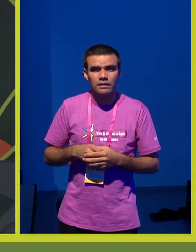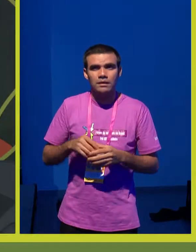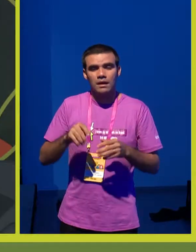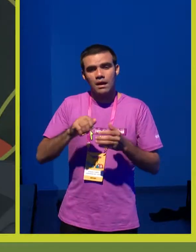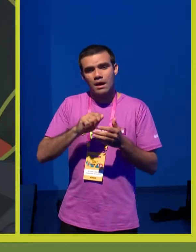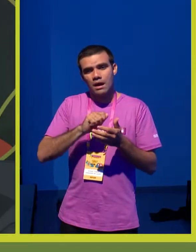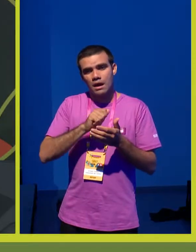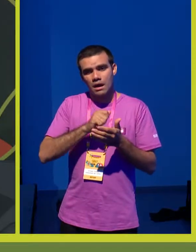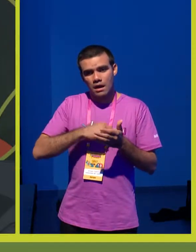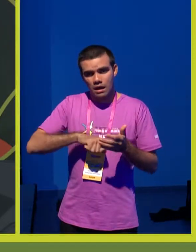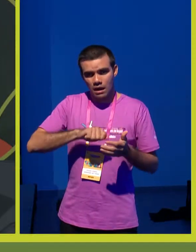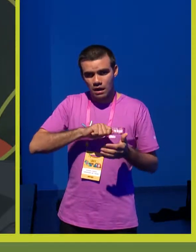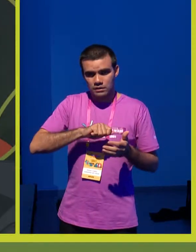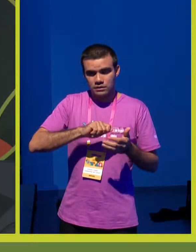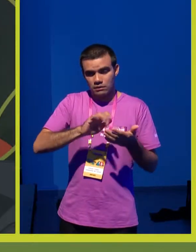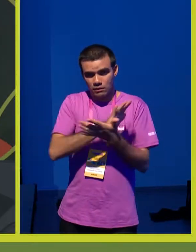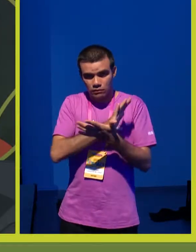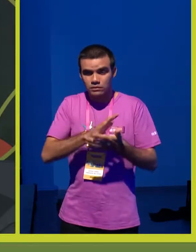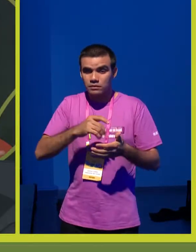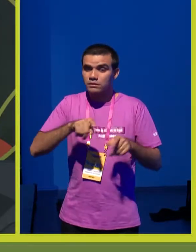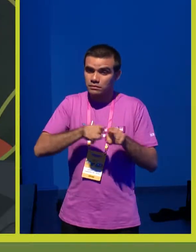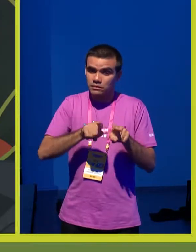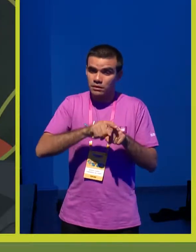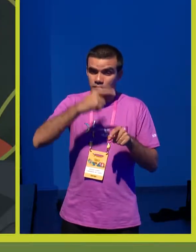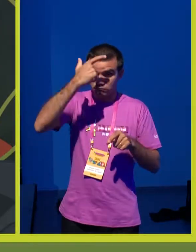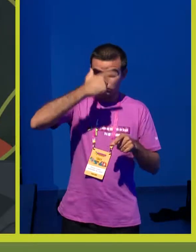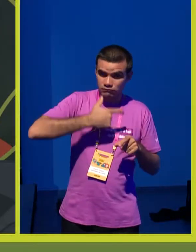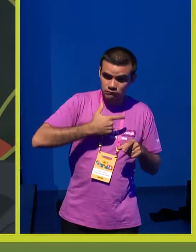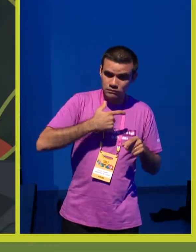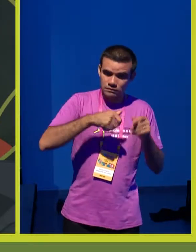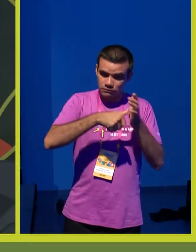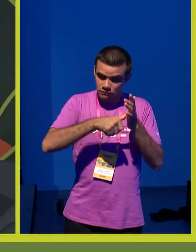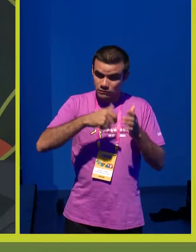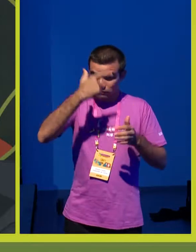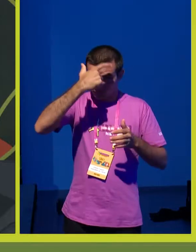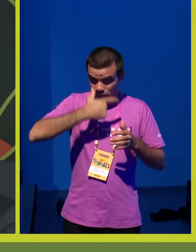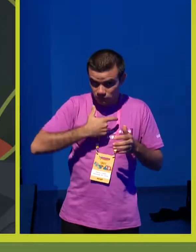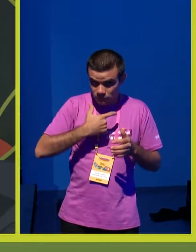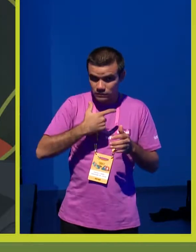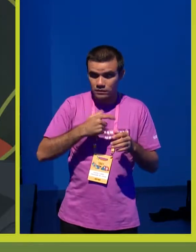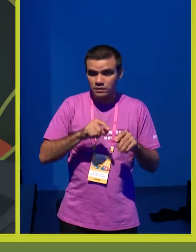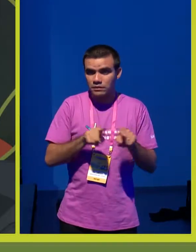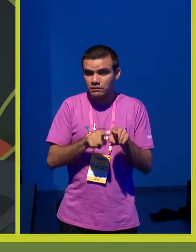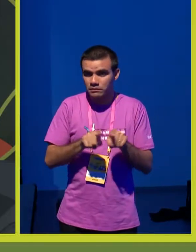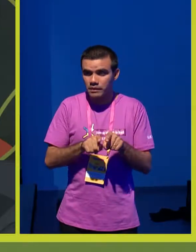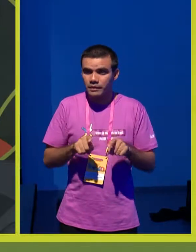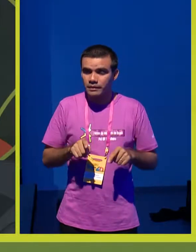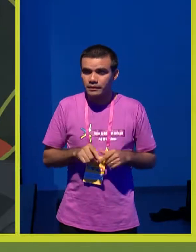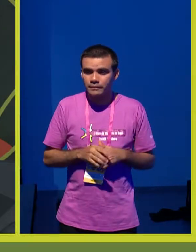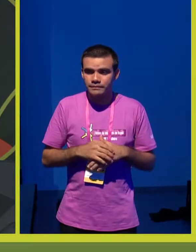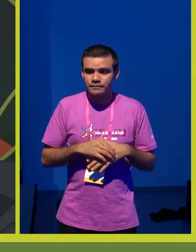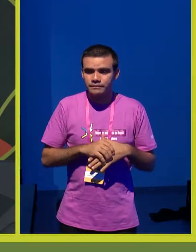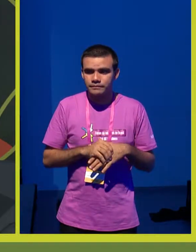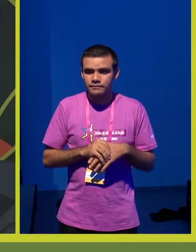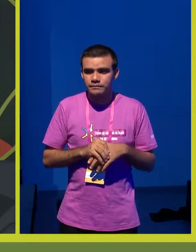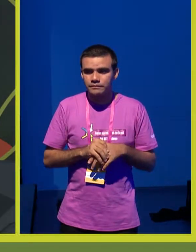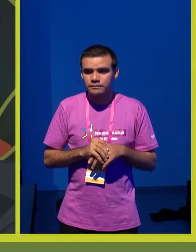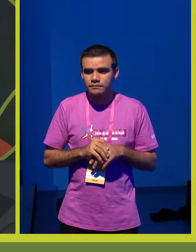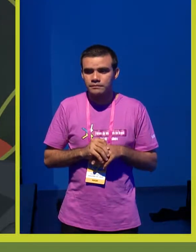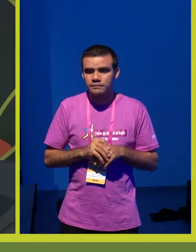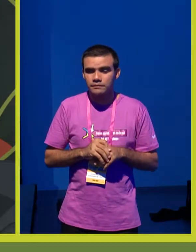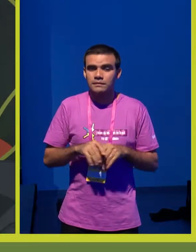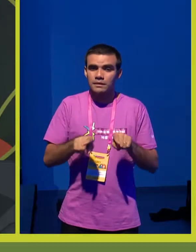específicos referentes à biometria facial fora todos os artigos sobre biometria que é bem legal e eles